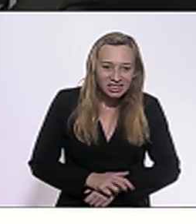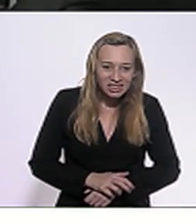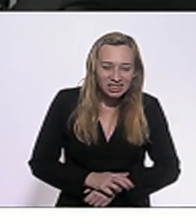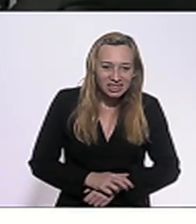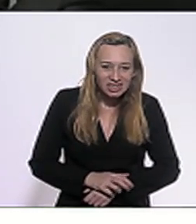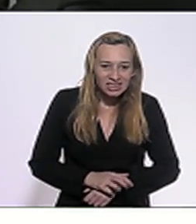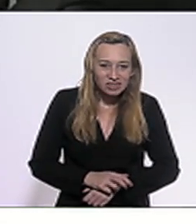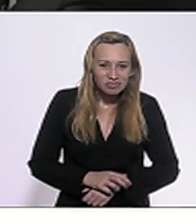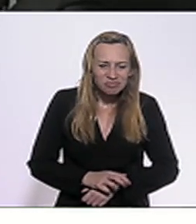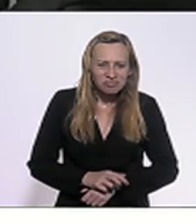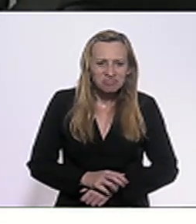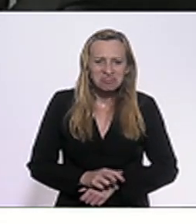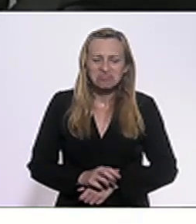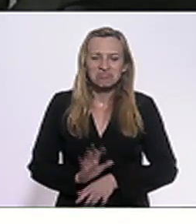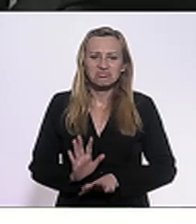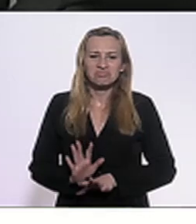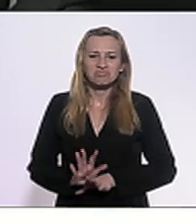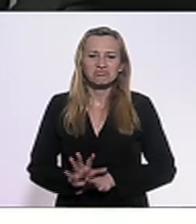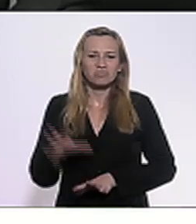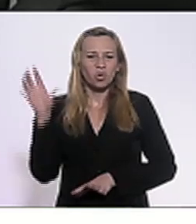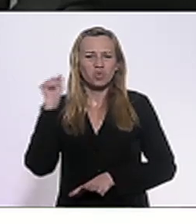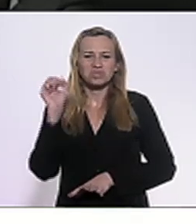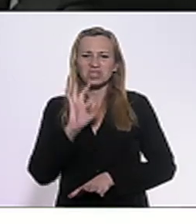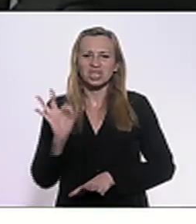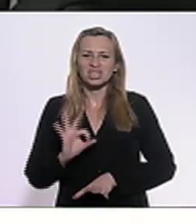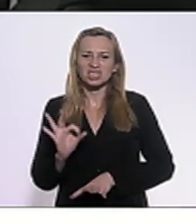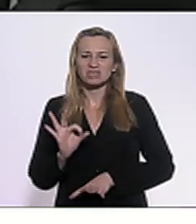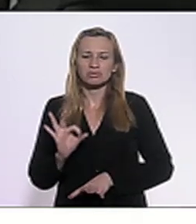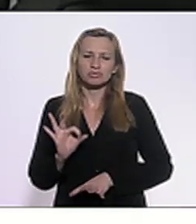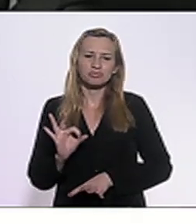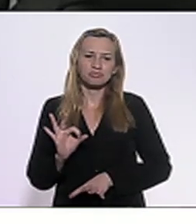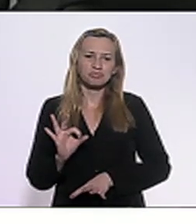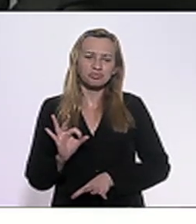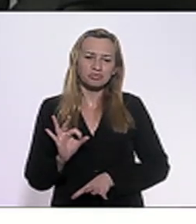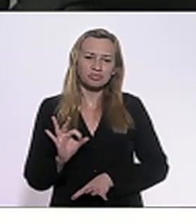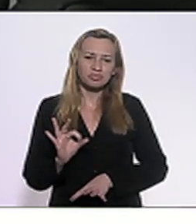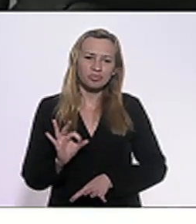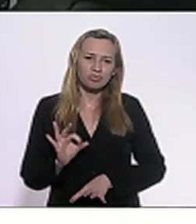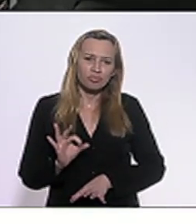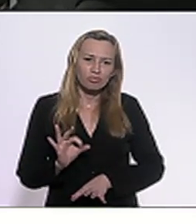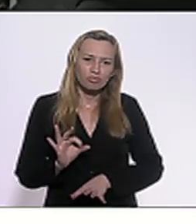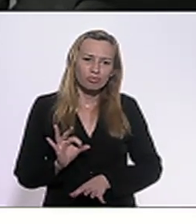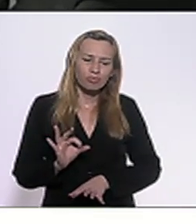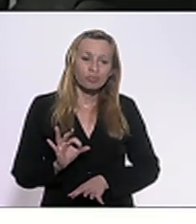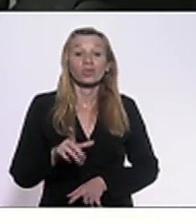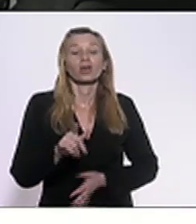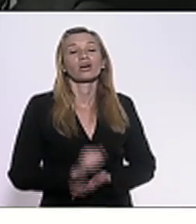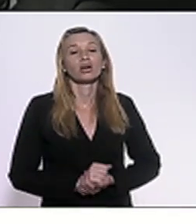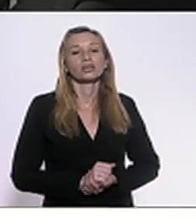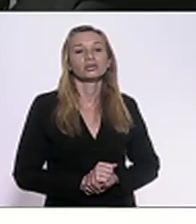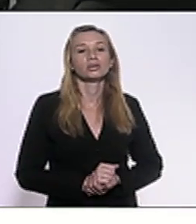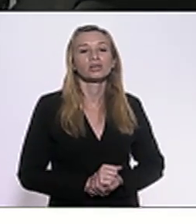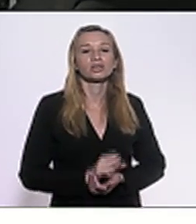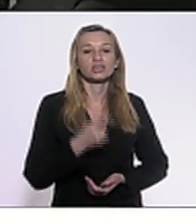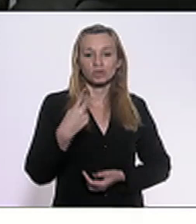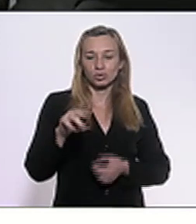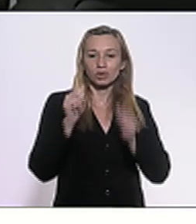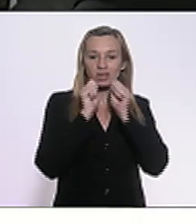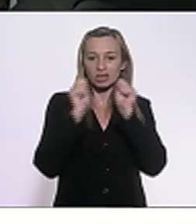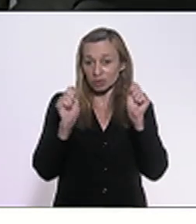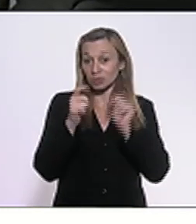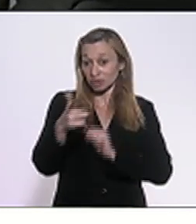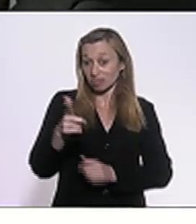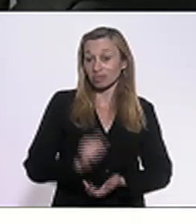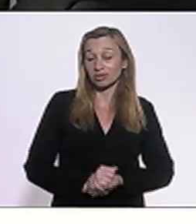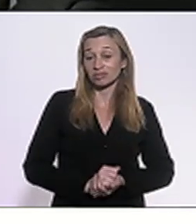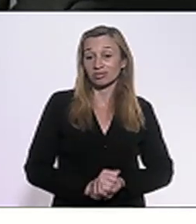bi. Também não fui eu que dei. Eu estou aqui sentadinho. A doutora? É a sua assessora aqui, ó, que está atrás,